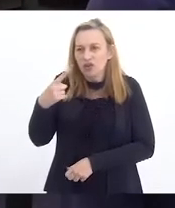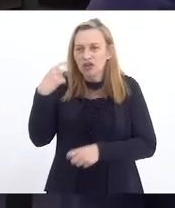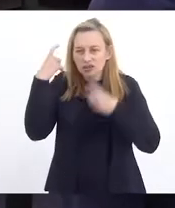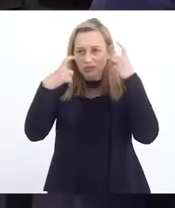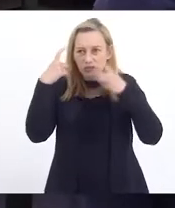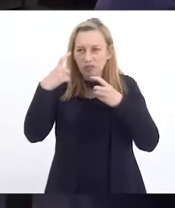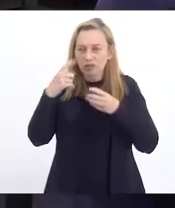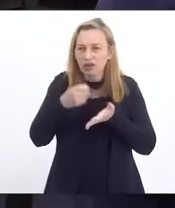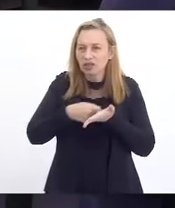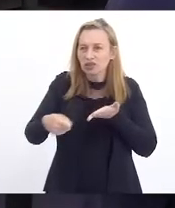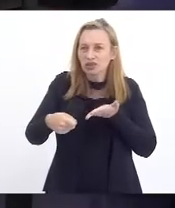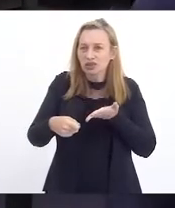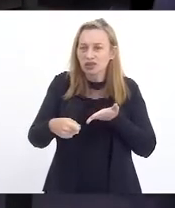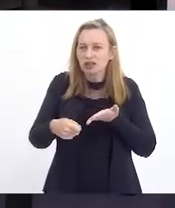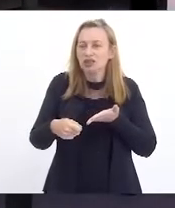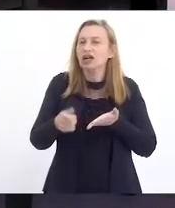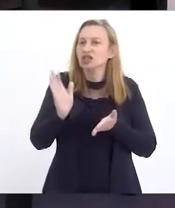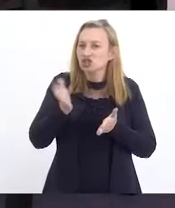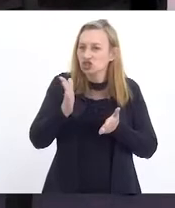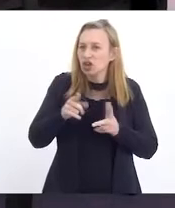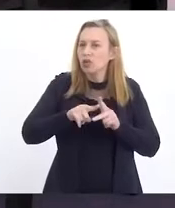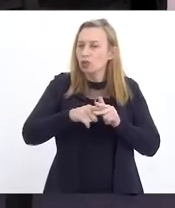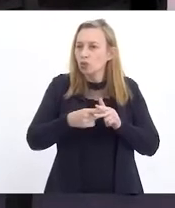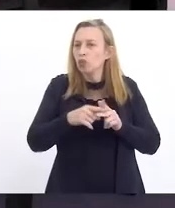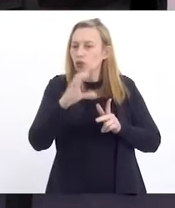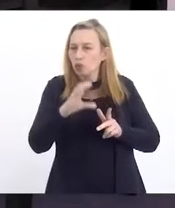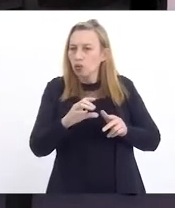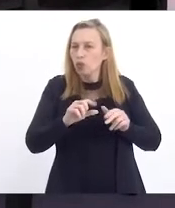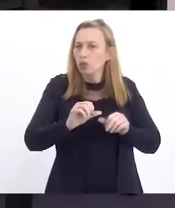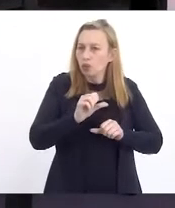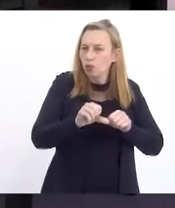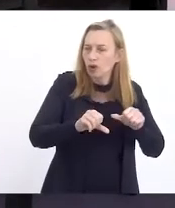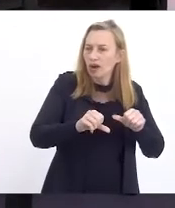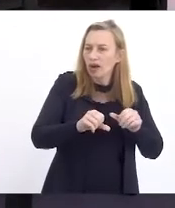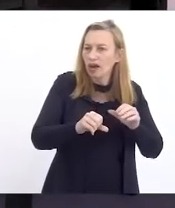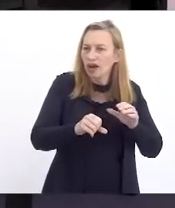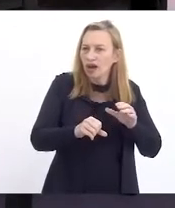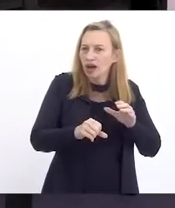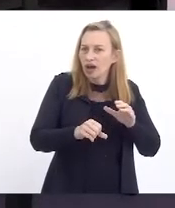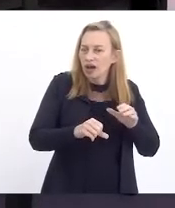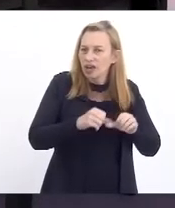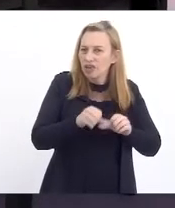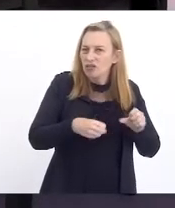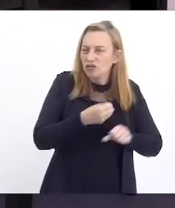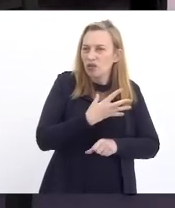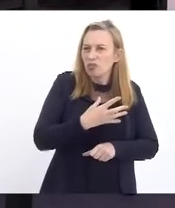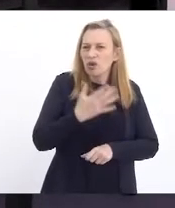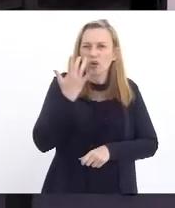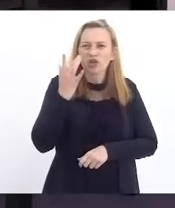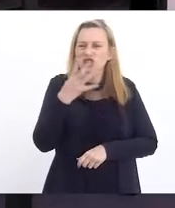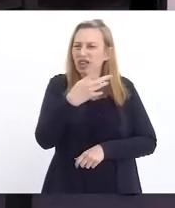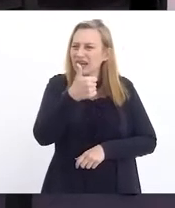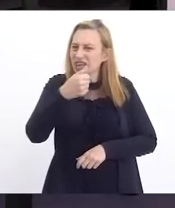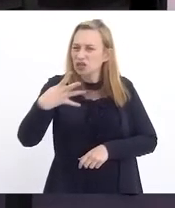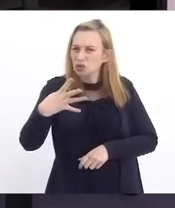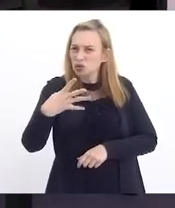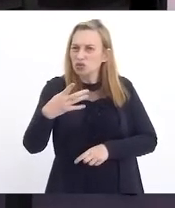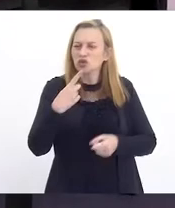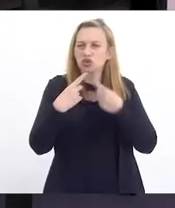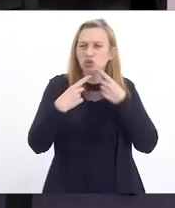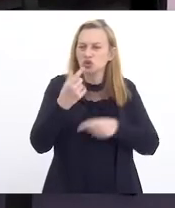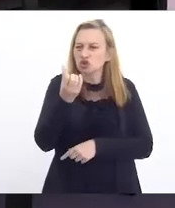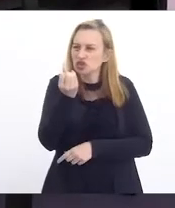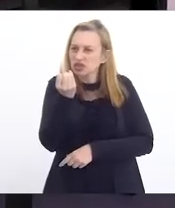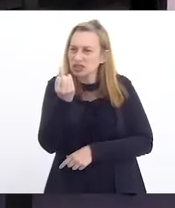anotou. Nós firmamos um termo de ajustamento de conduta para a reforma dessas, salvo engano, 14 ETs. Né? Inicialmente estava se discutindo